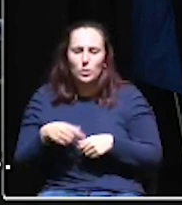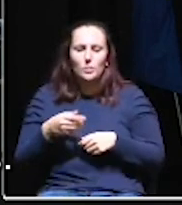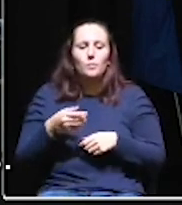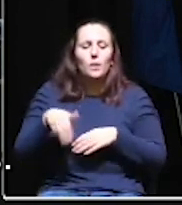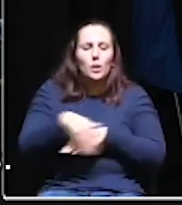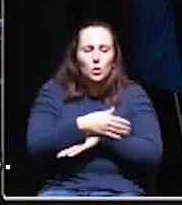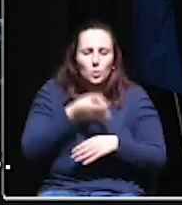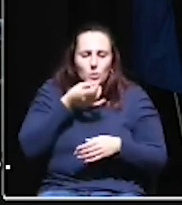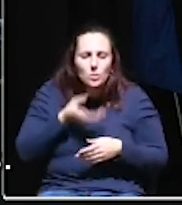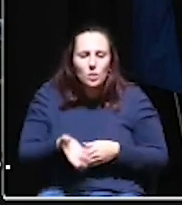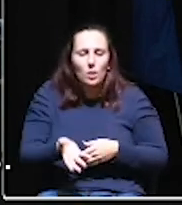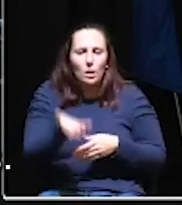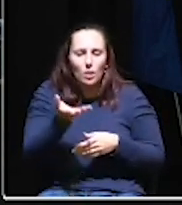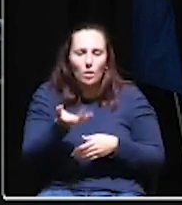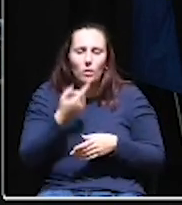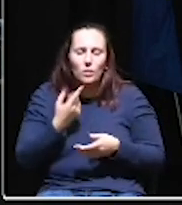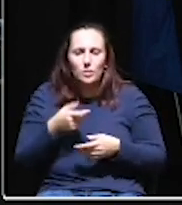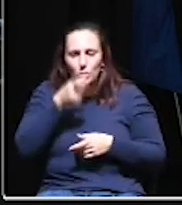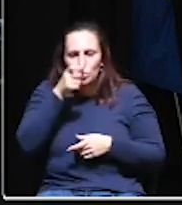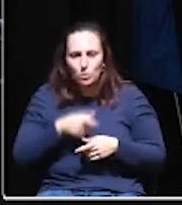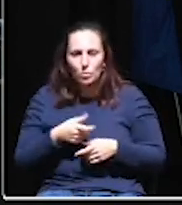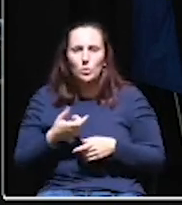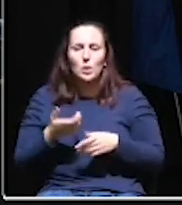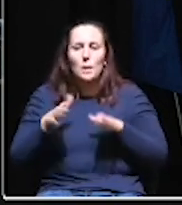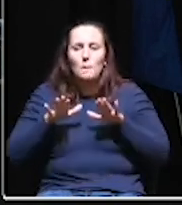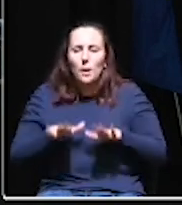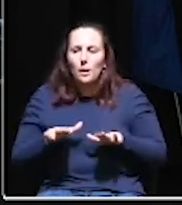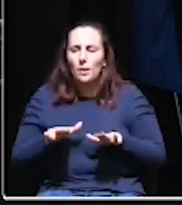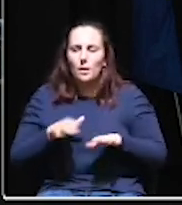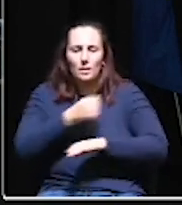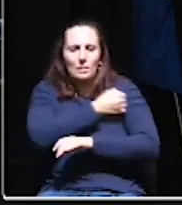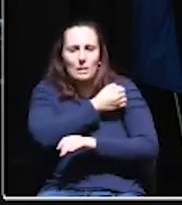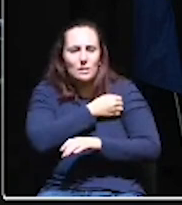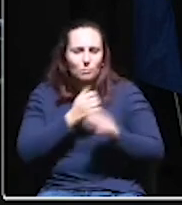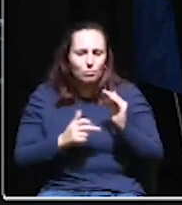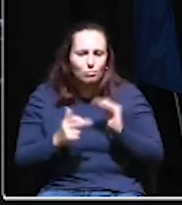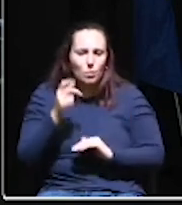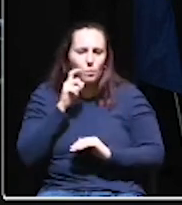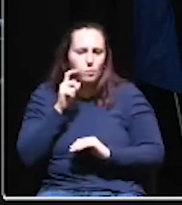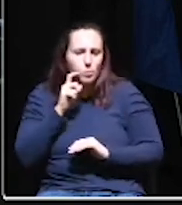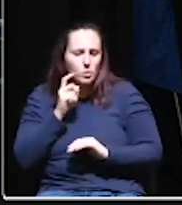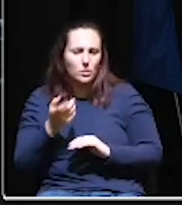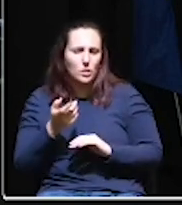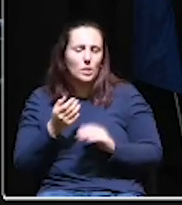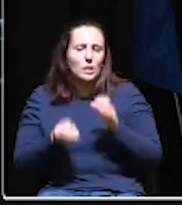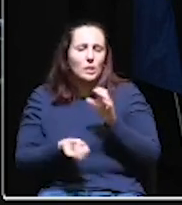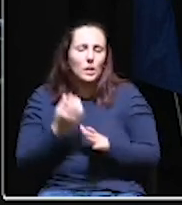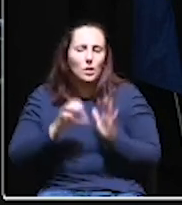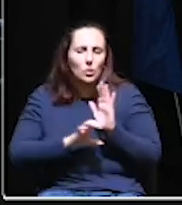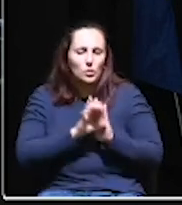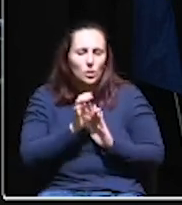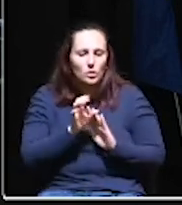pessoas, renaturalizar as cidades, pôr um travão à especulação imobiliária e proteger a habitação, criar as condições para a